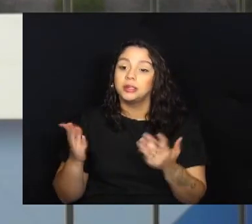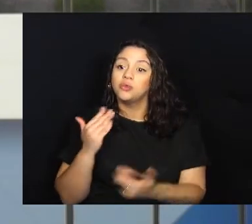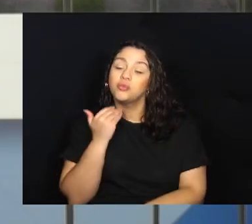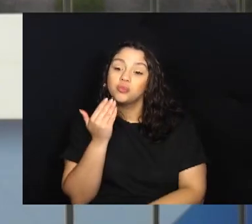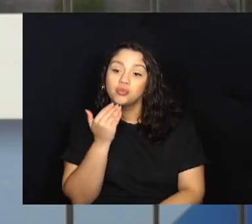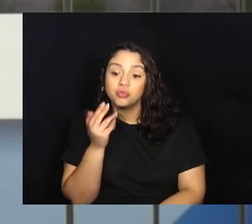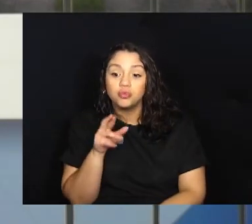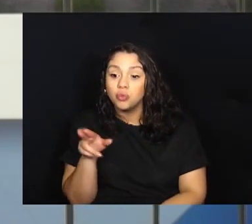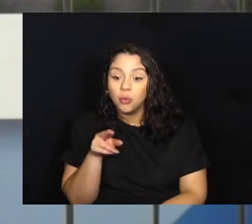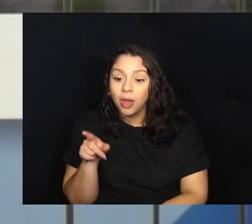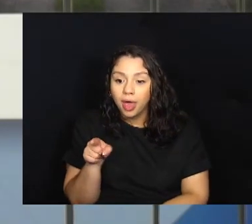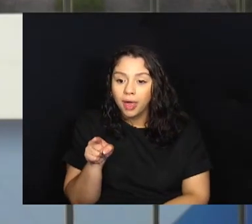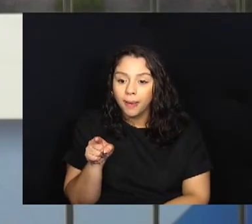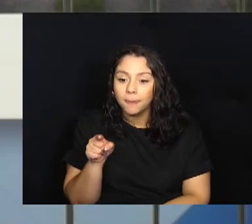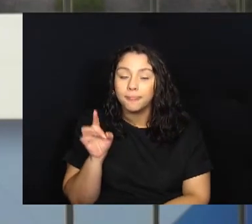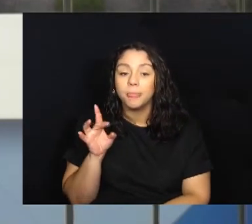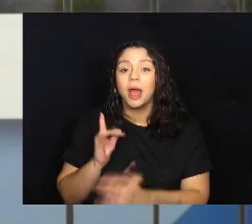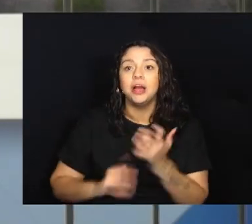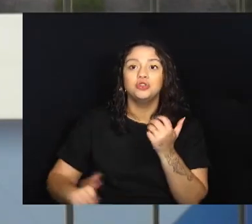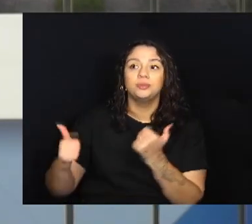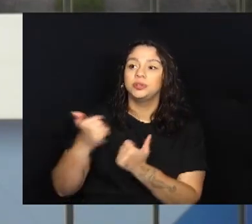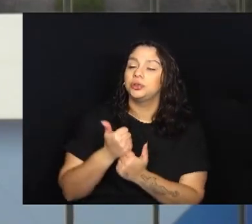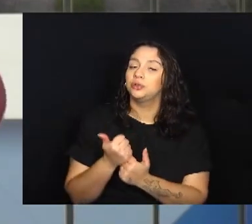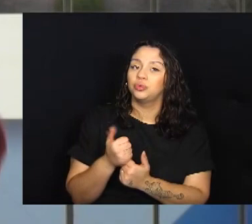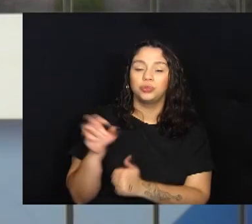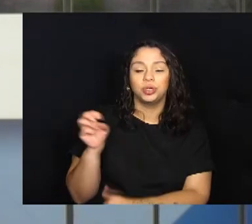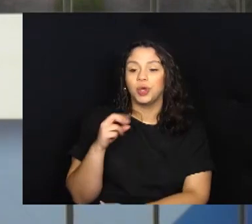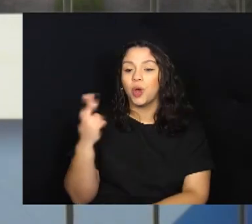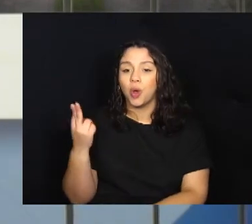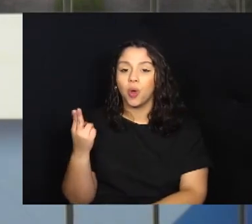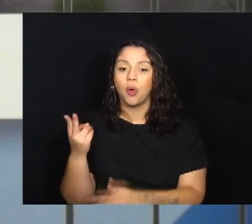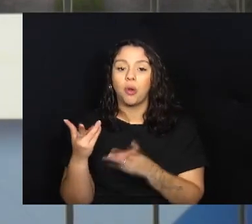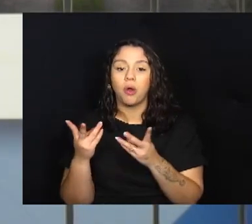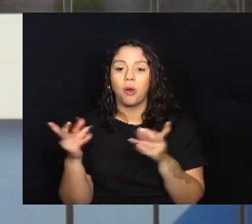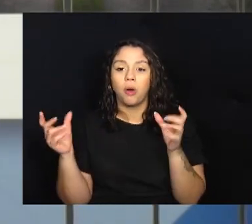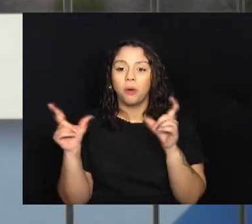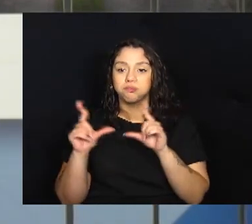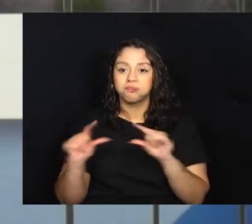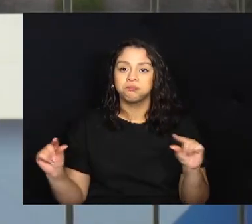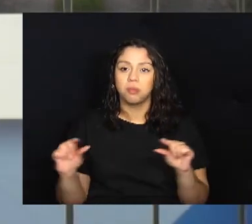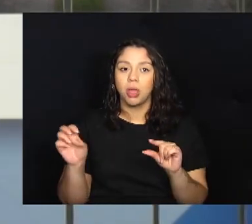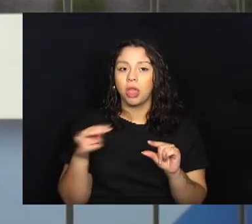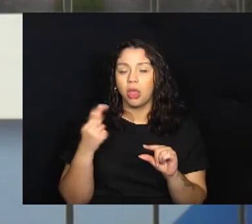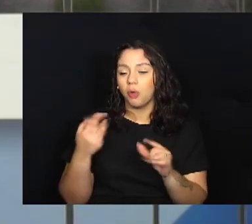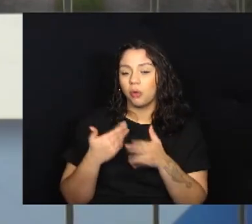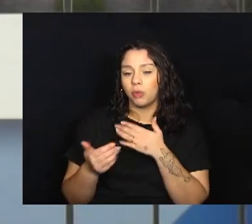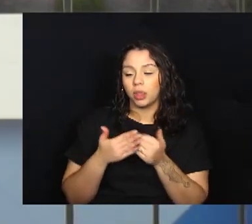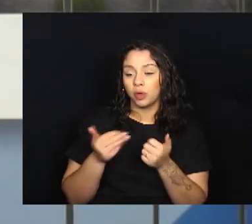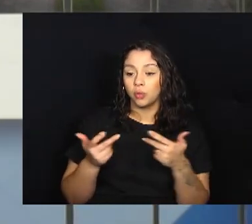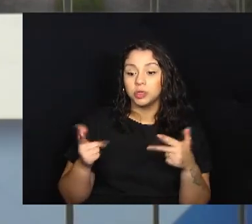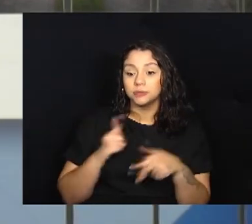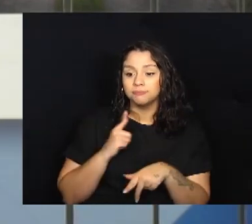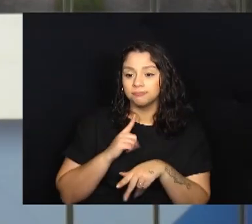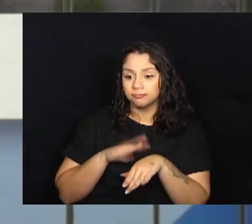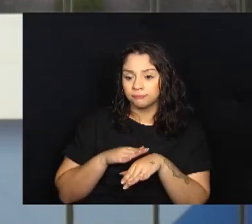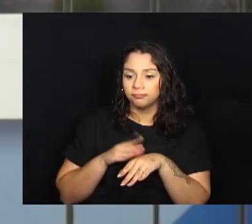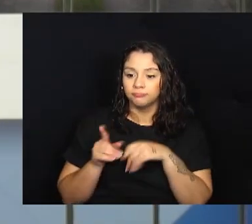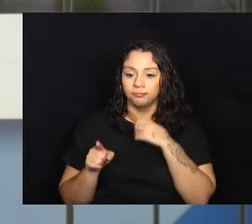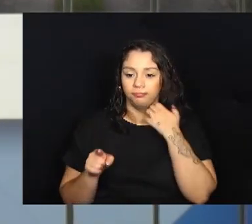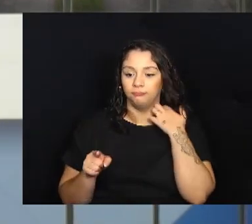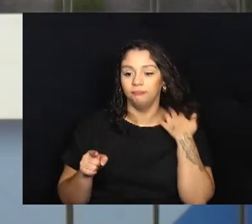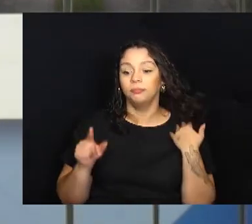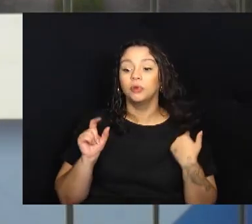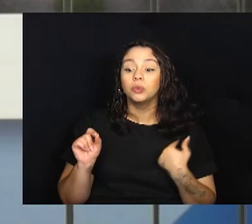trata de substituir ou de deslegitimar ou de fazer qualquer tipo dessa situação. A